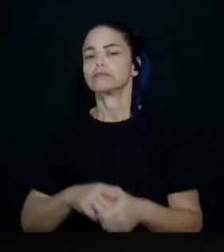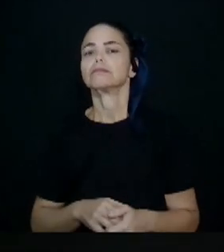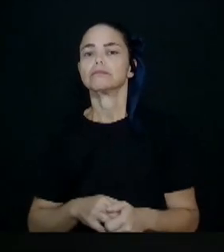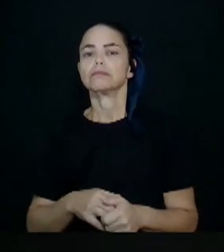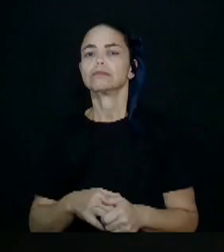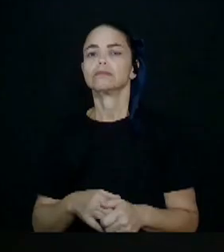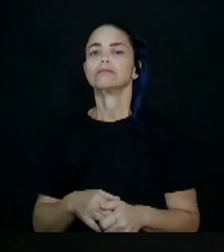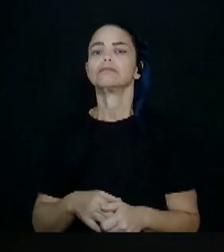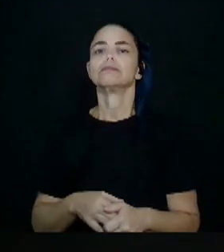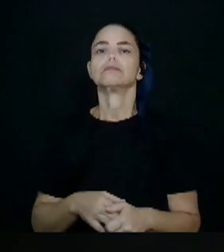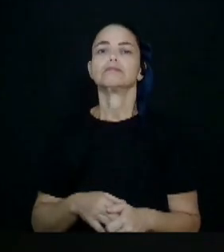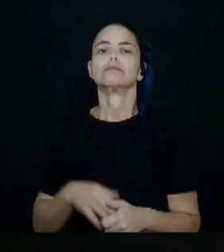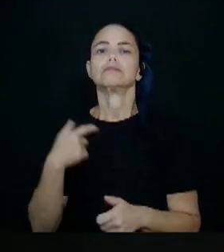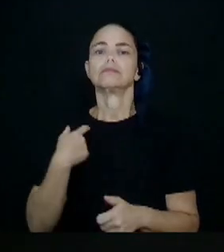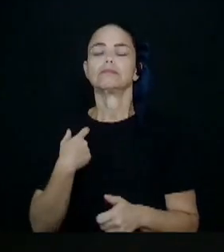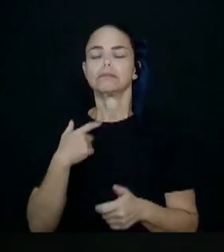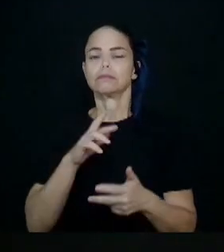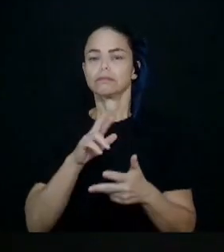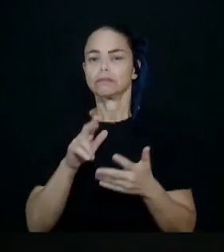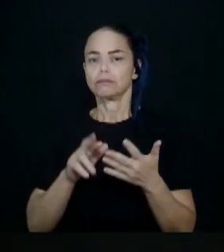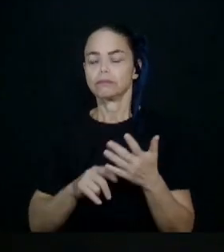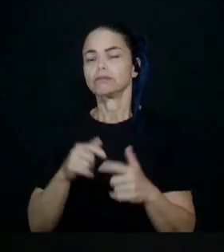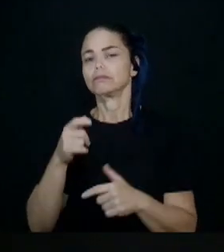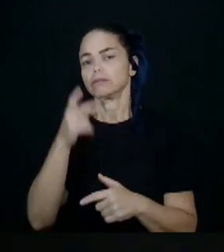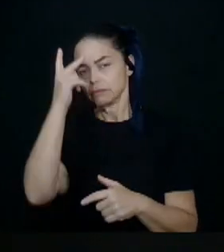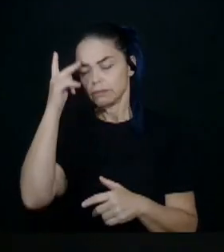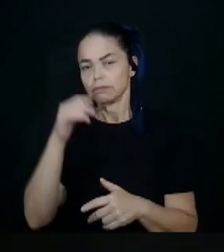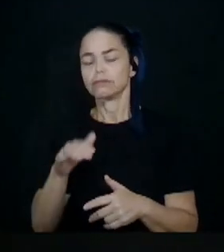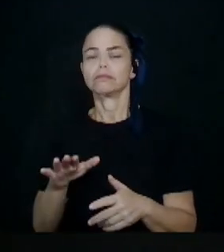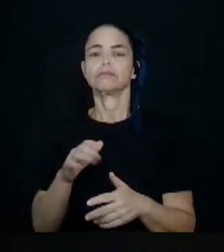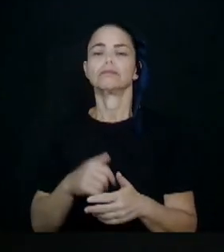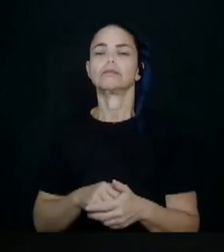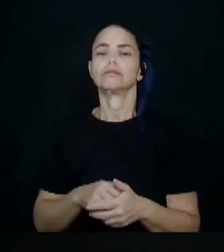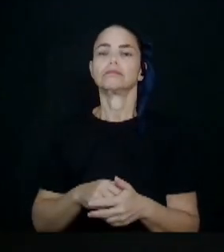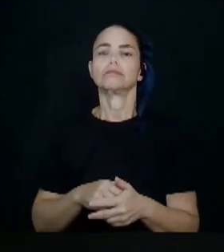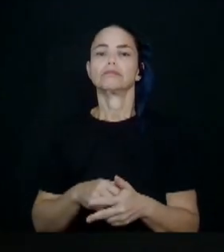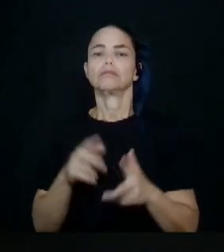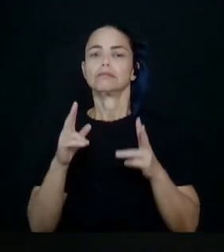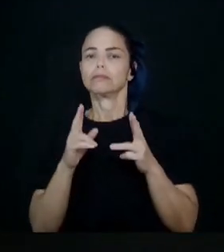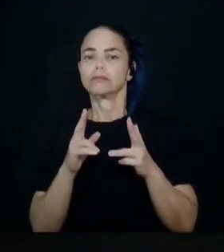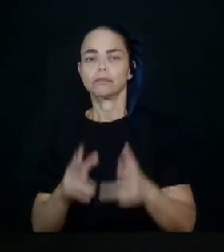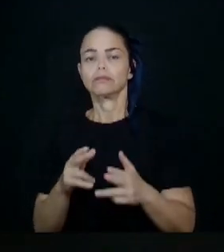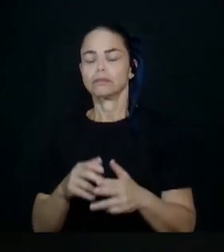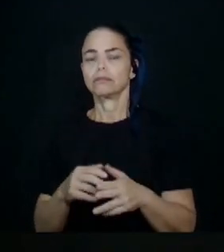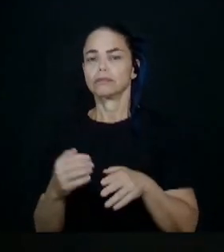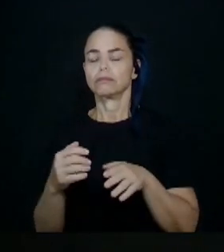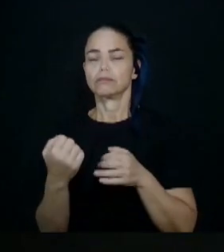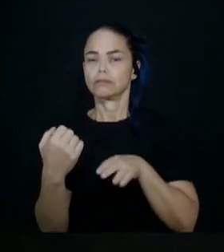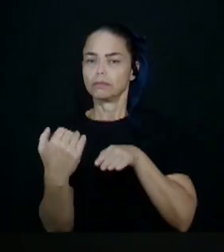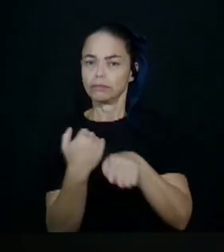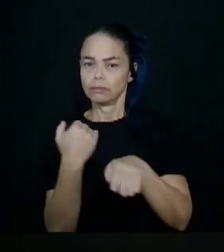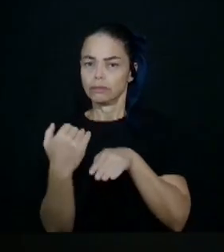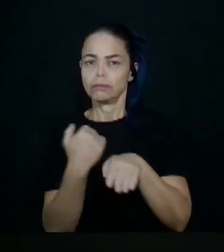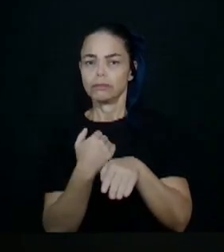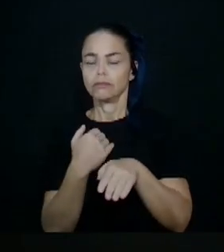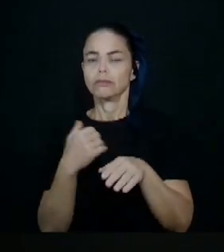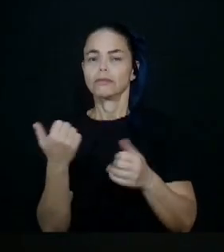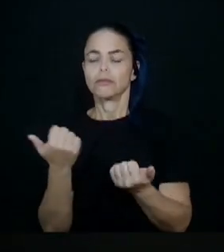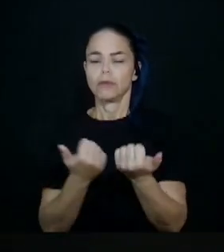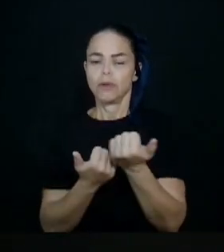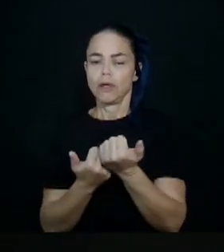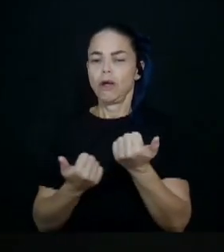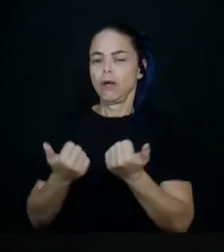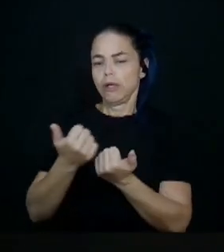sobre muitas pessoas estarem, né, ao mesmo momento no trânsito. Esse negócio de rodízio, você acha que